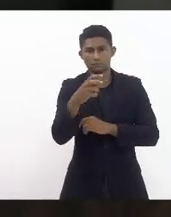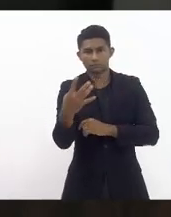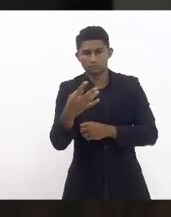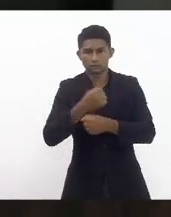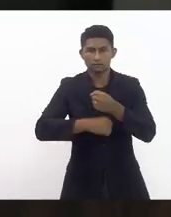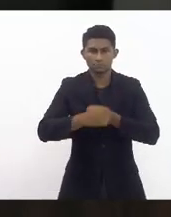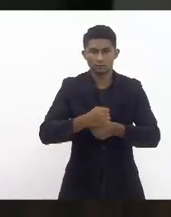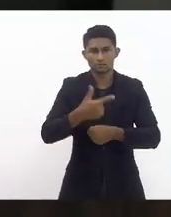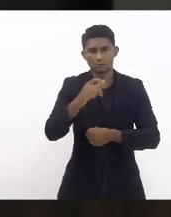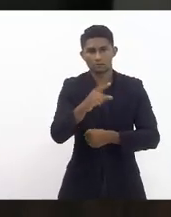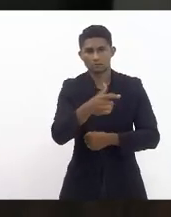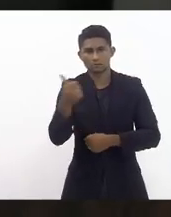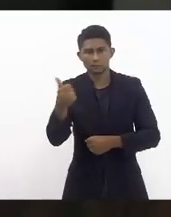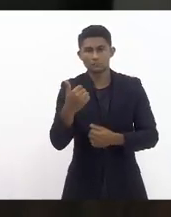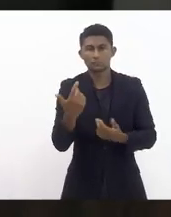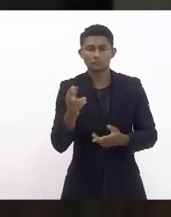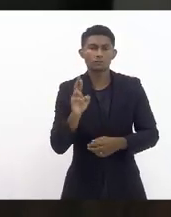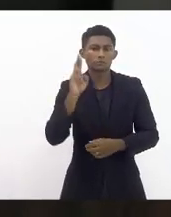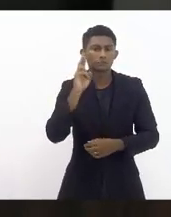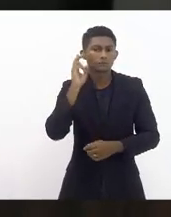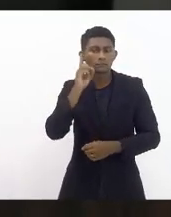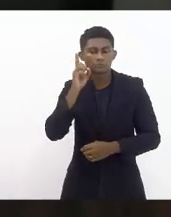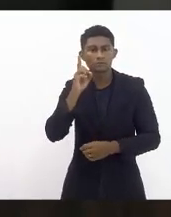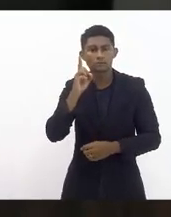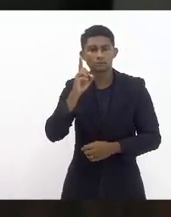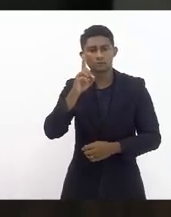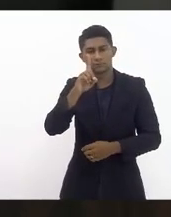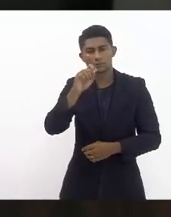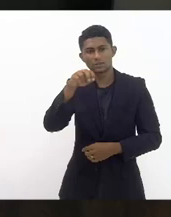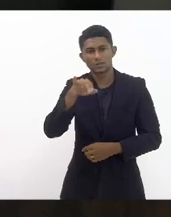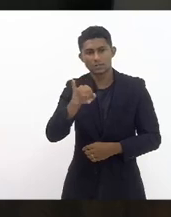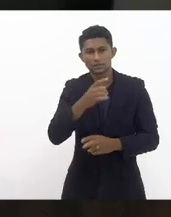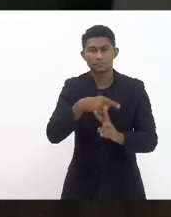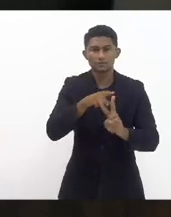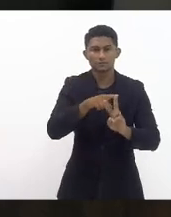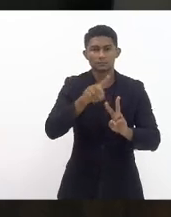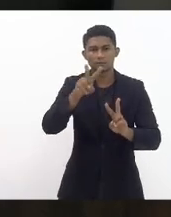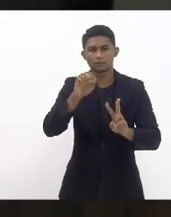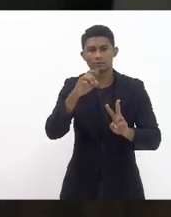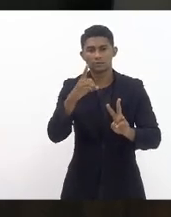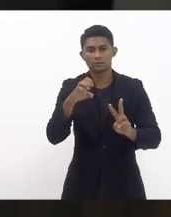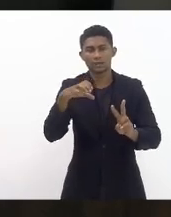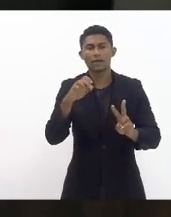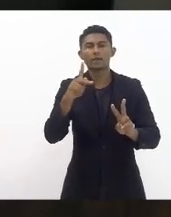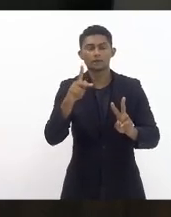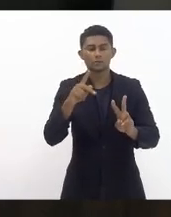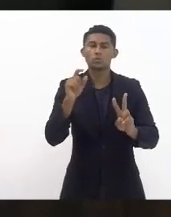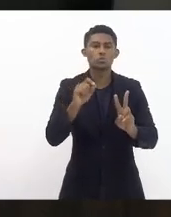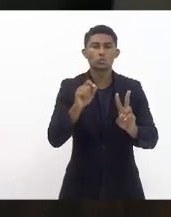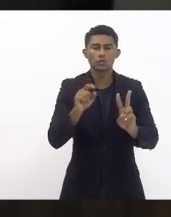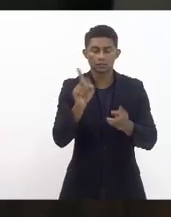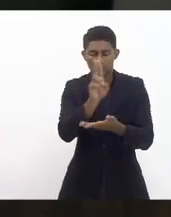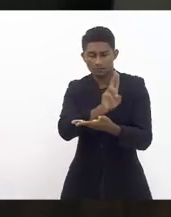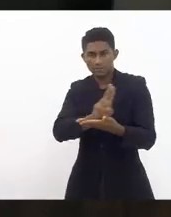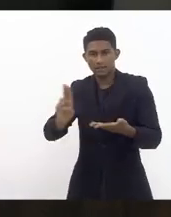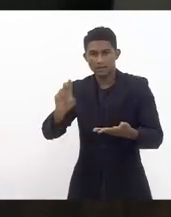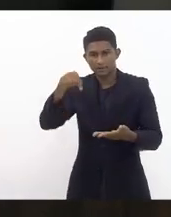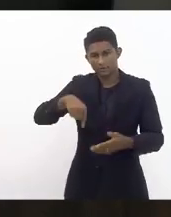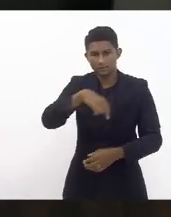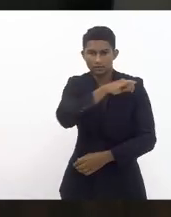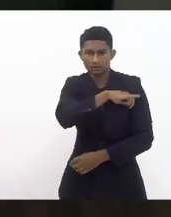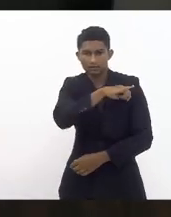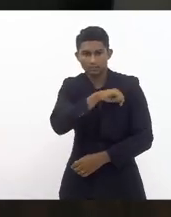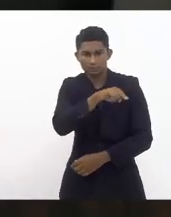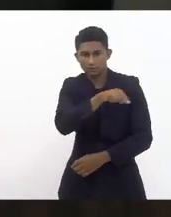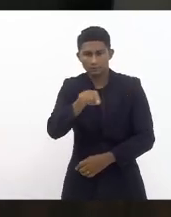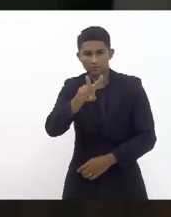5254-A21, de autoria dos deputados Dani Monteiro e Valdec Carneiro, que autoriza as instituições de ensino superior do Estado do Rio de Janeiro a destinar